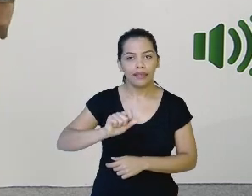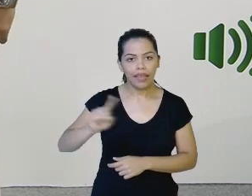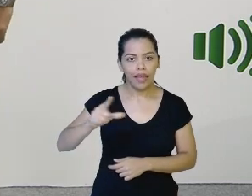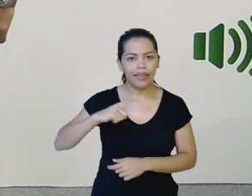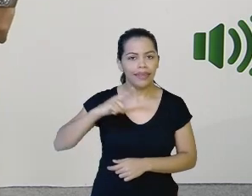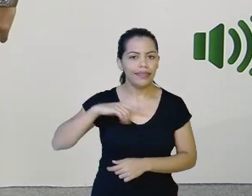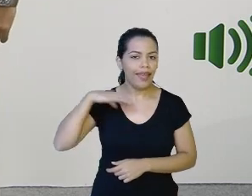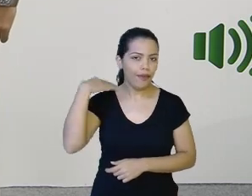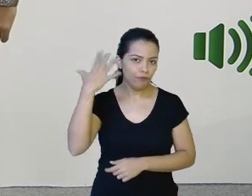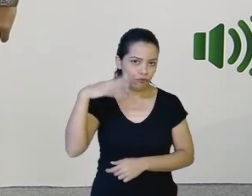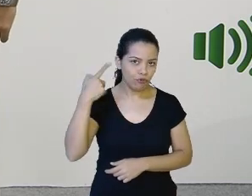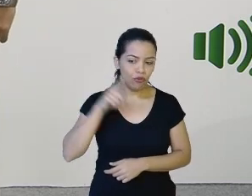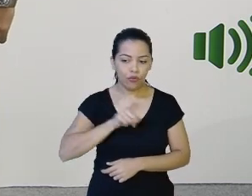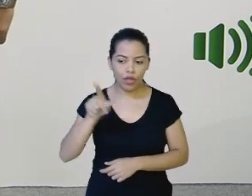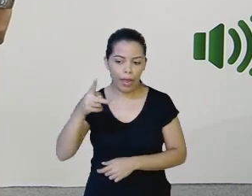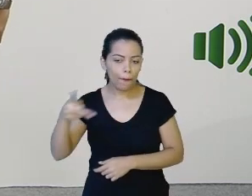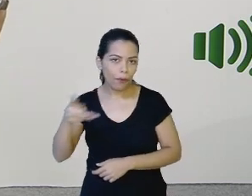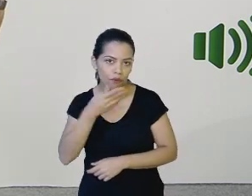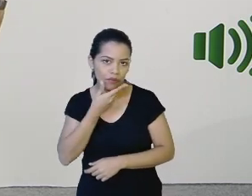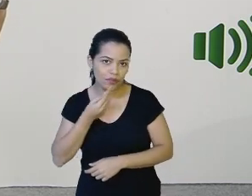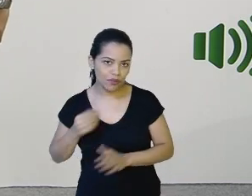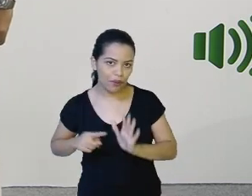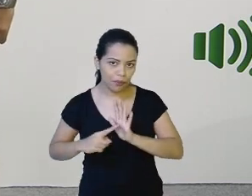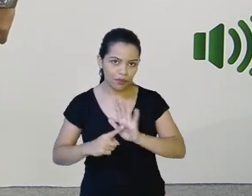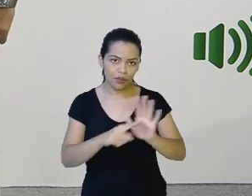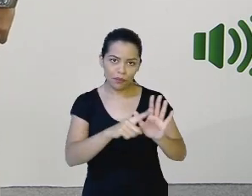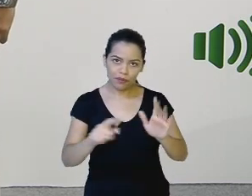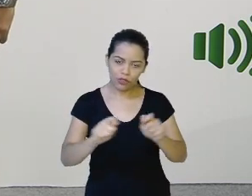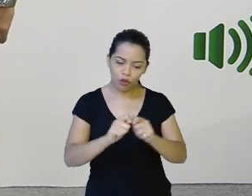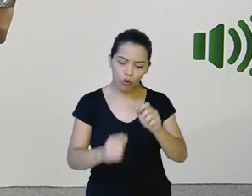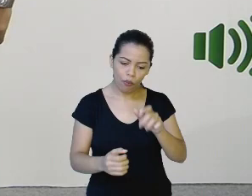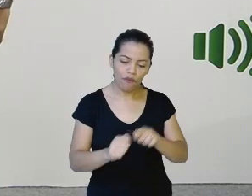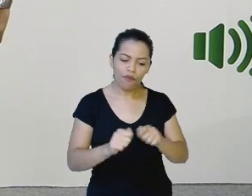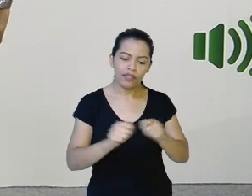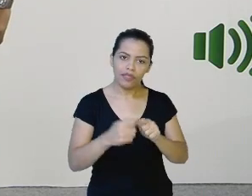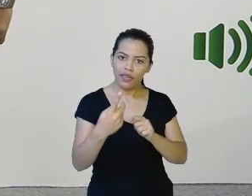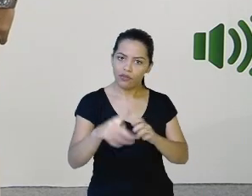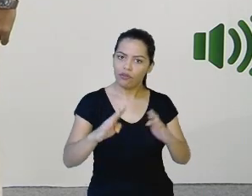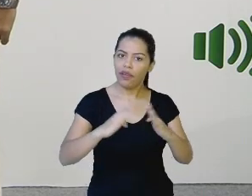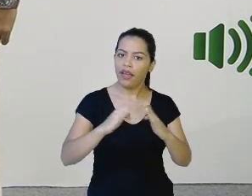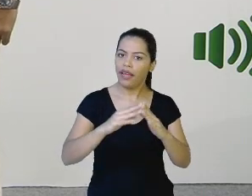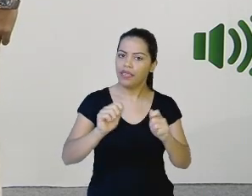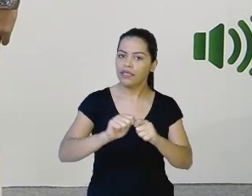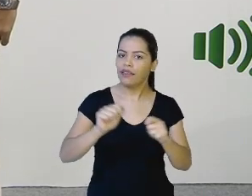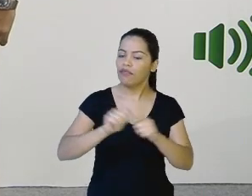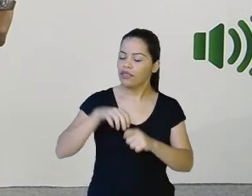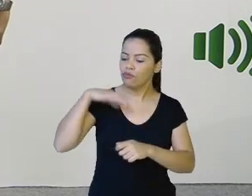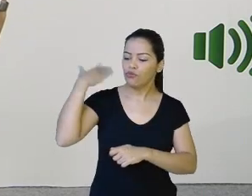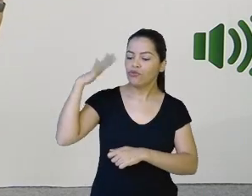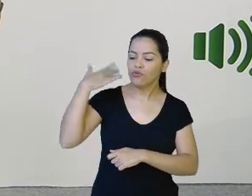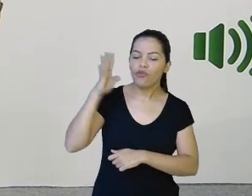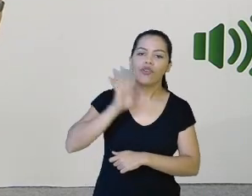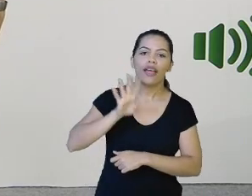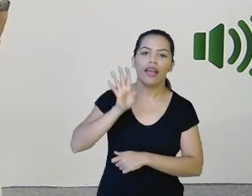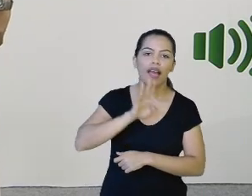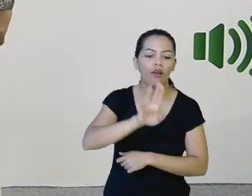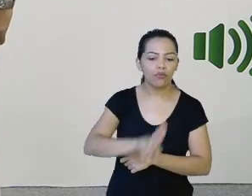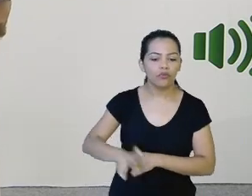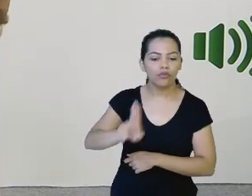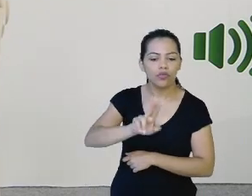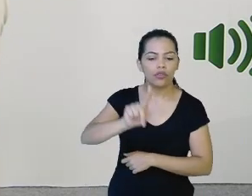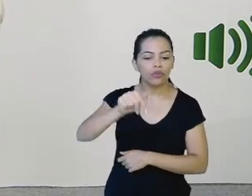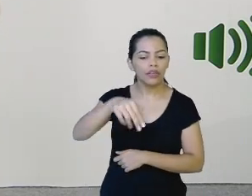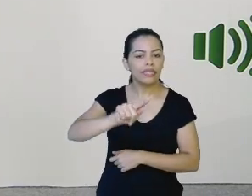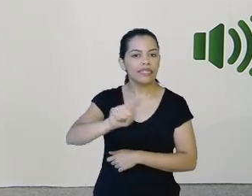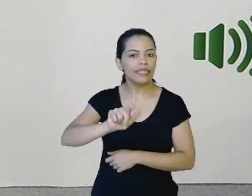vai mostrar bem direitinho a vocês, como vocês podem produzir aí na casa de vocês e fazer esse som bem legal com esse instrumento. Vamos lá,